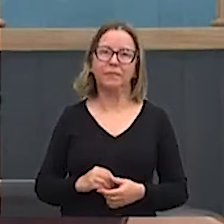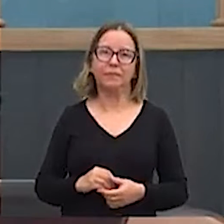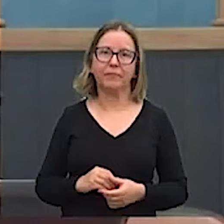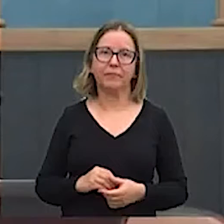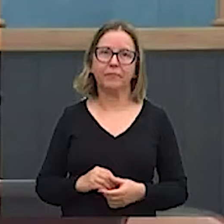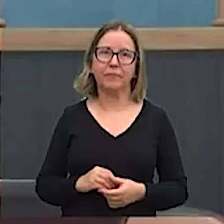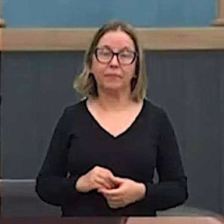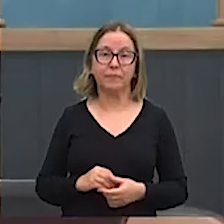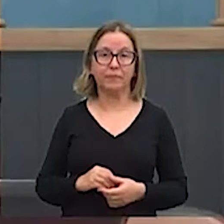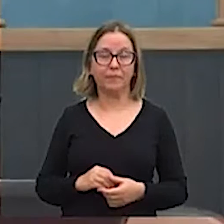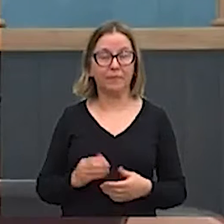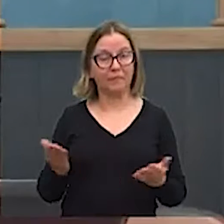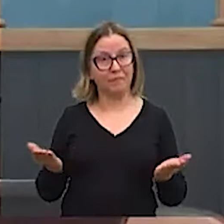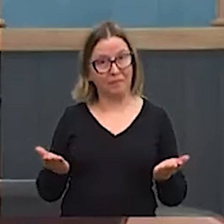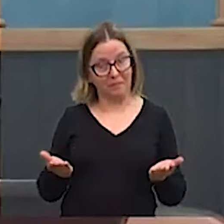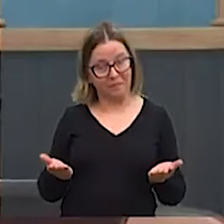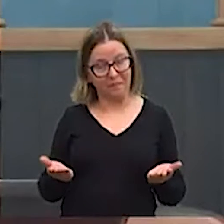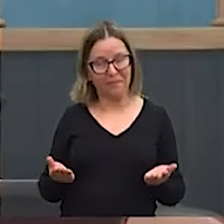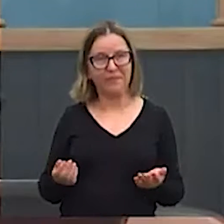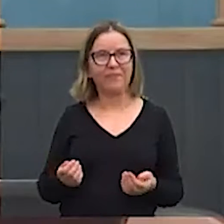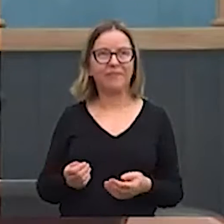Agora, meu irmão,